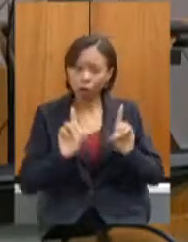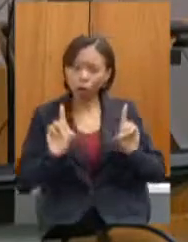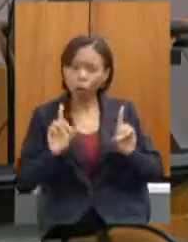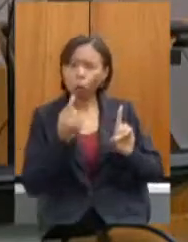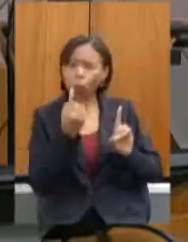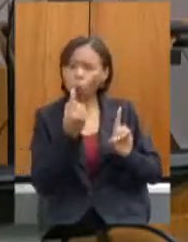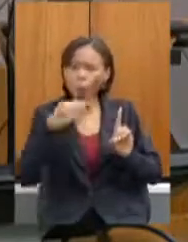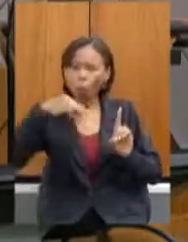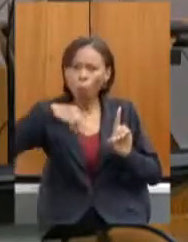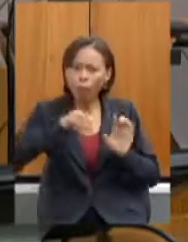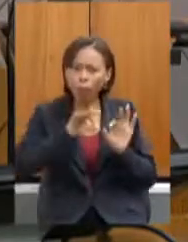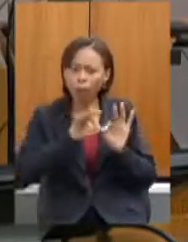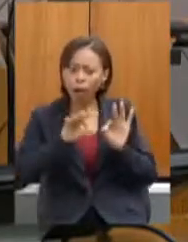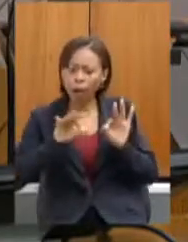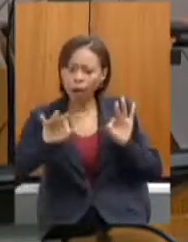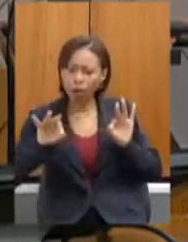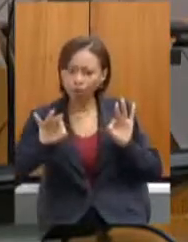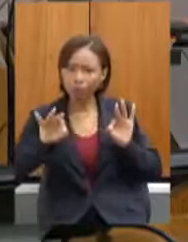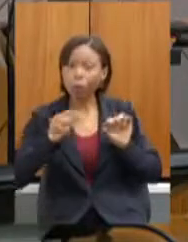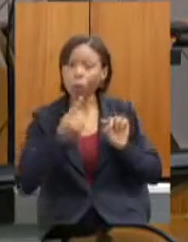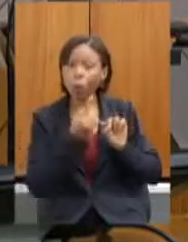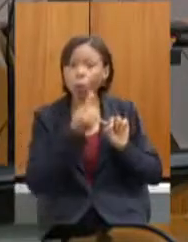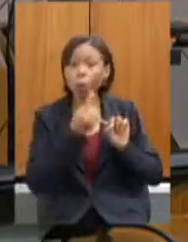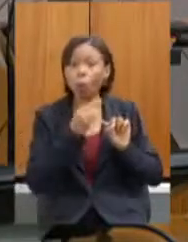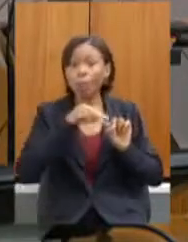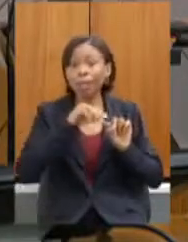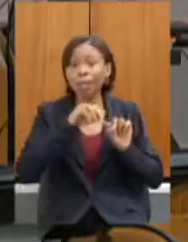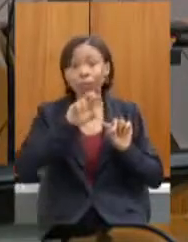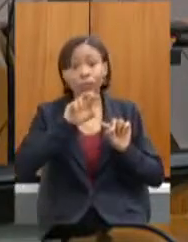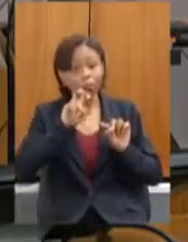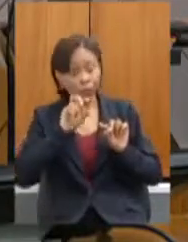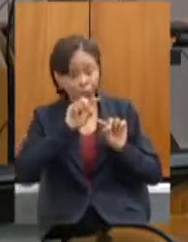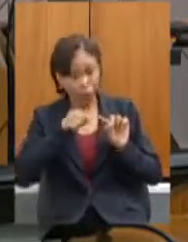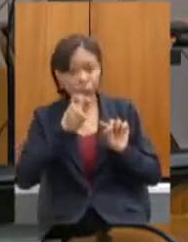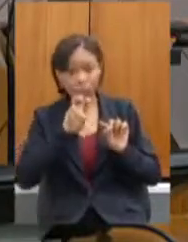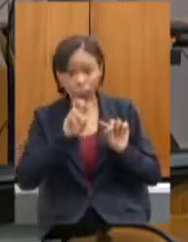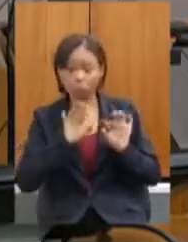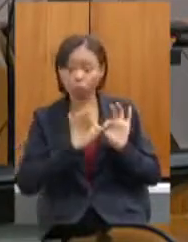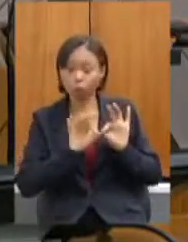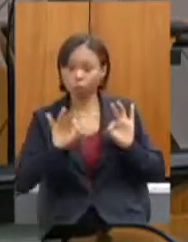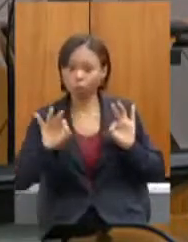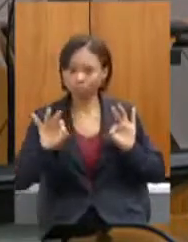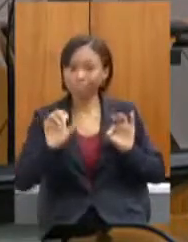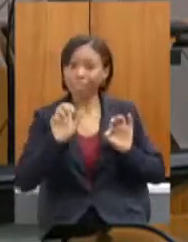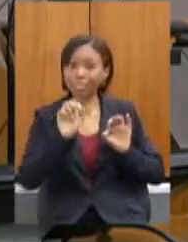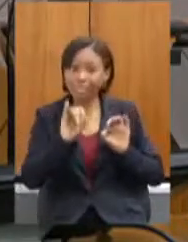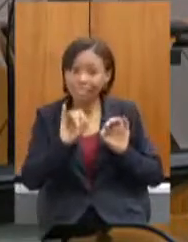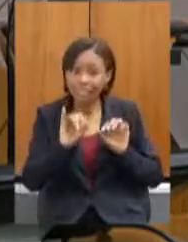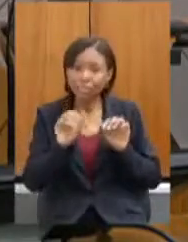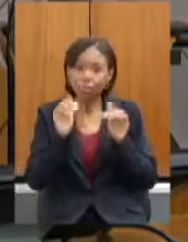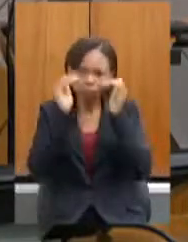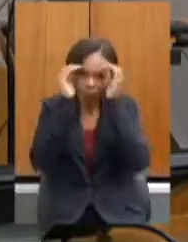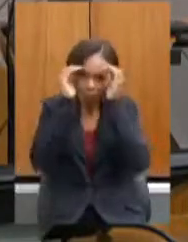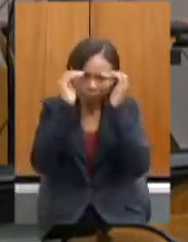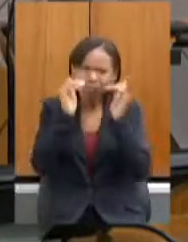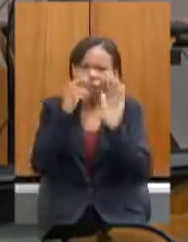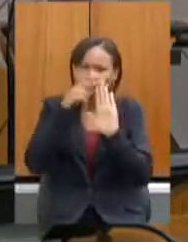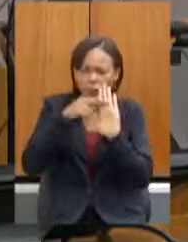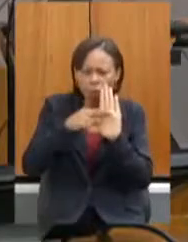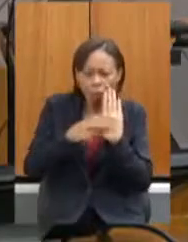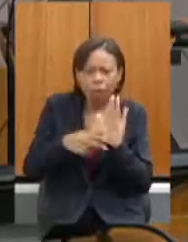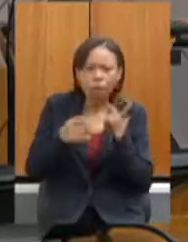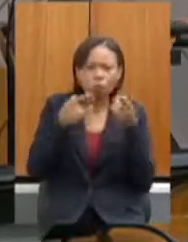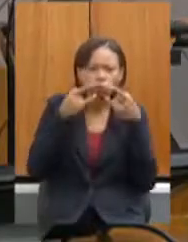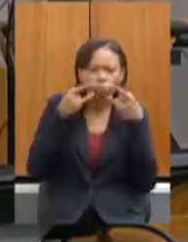pessoas se nós fizemos isso de forma rigorosa nesses próximos 15 dias nós abordamos o crescimento de casos